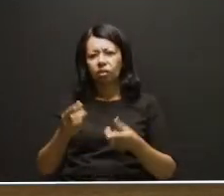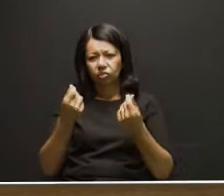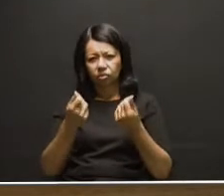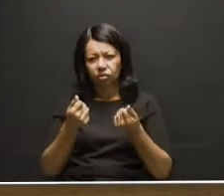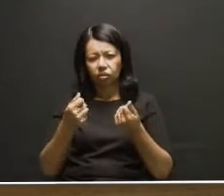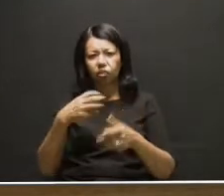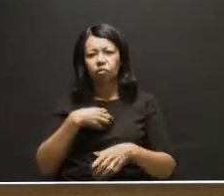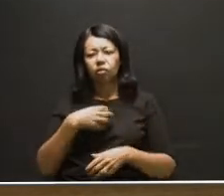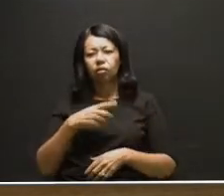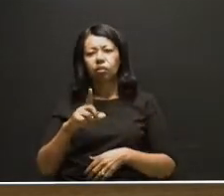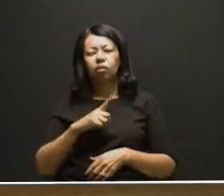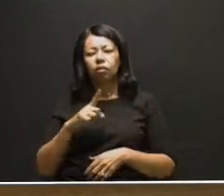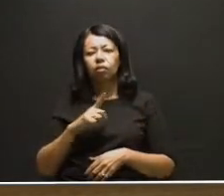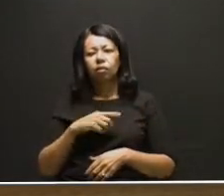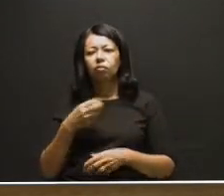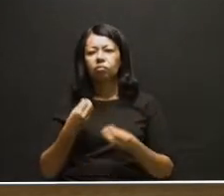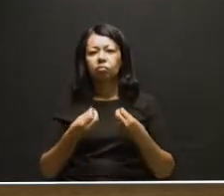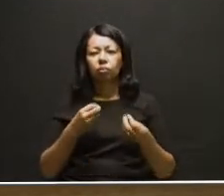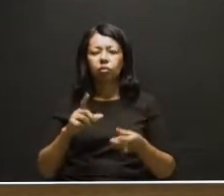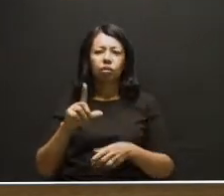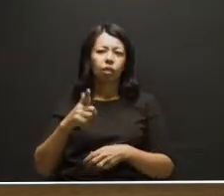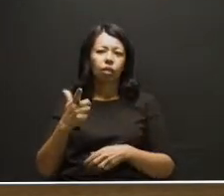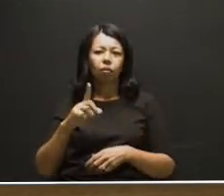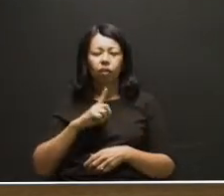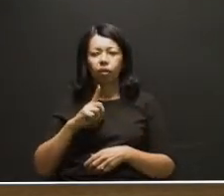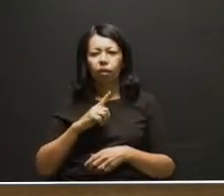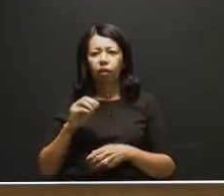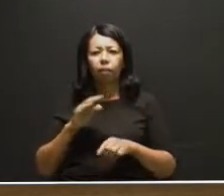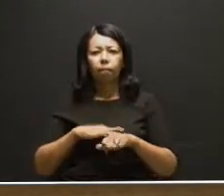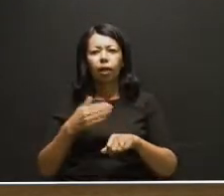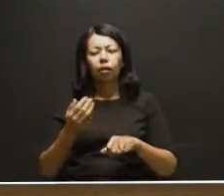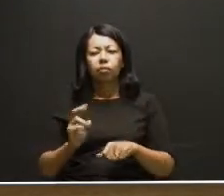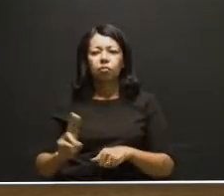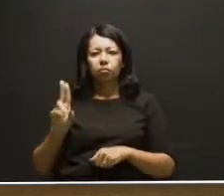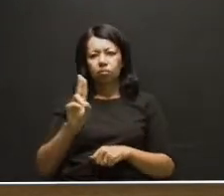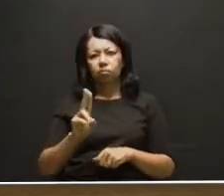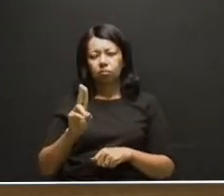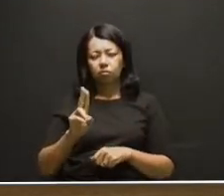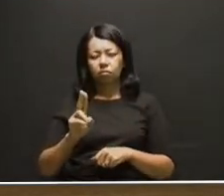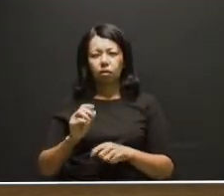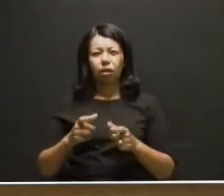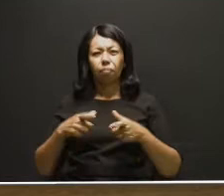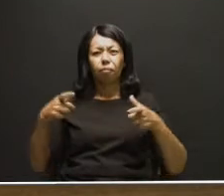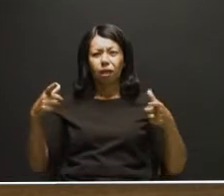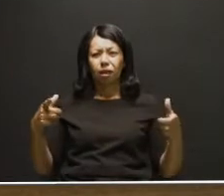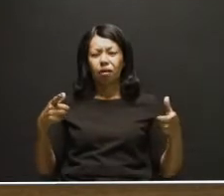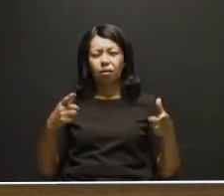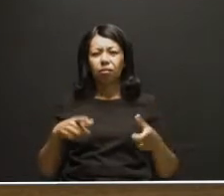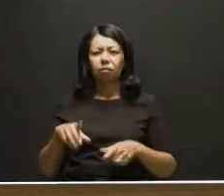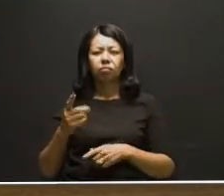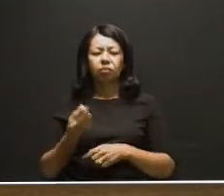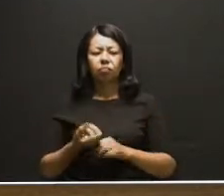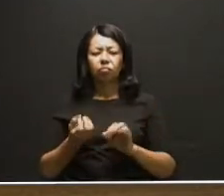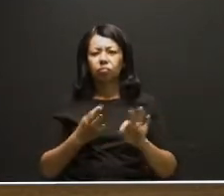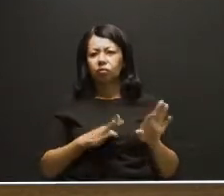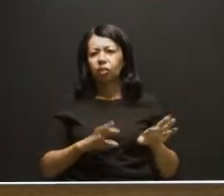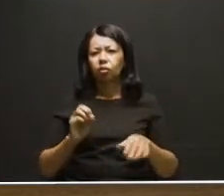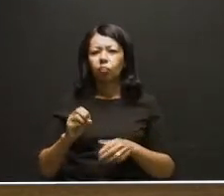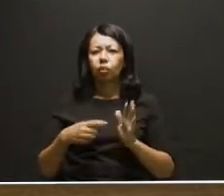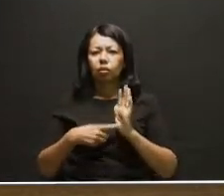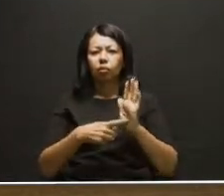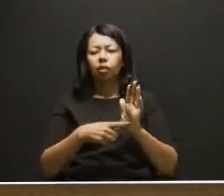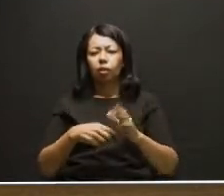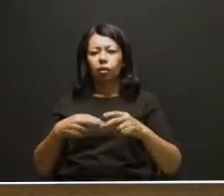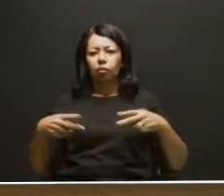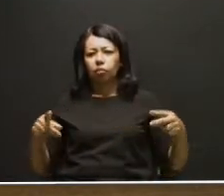de você ter um controle para que não haja excessos é pra que não haja desvios o apontamento de coisas